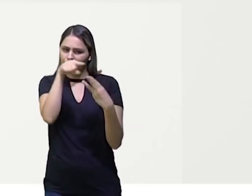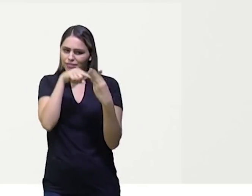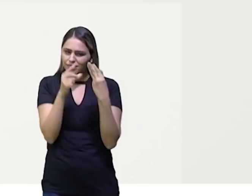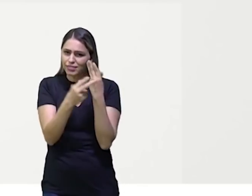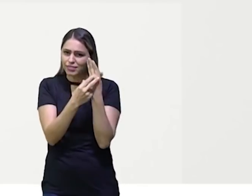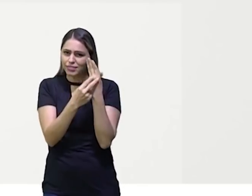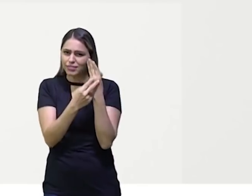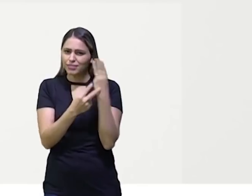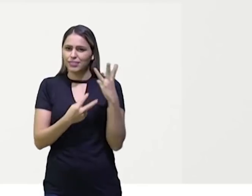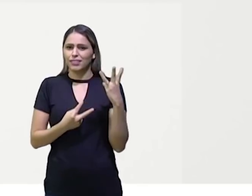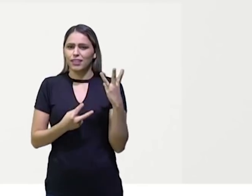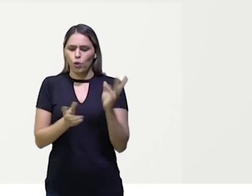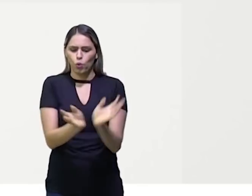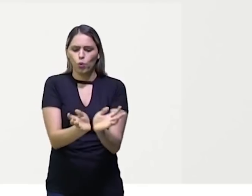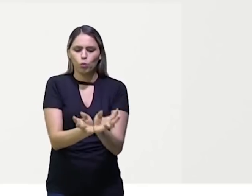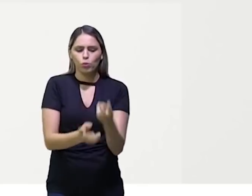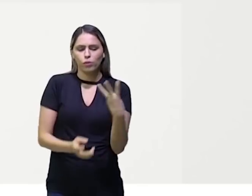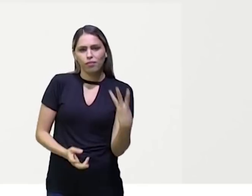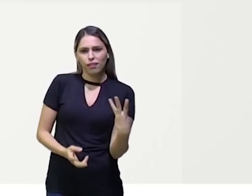tenho